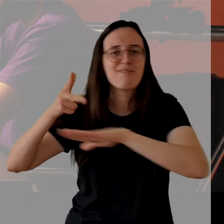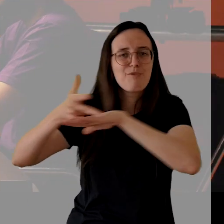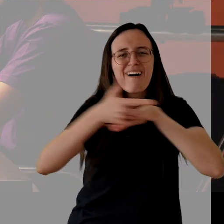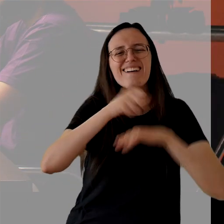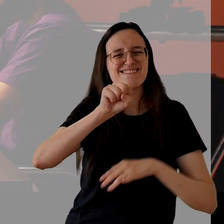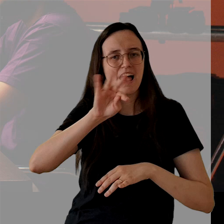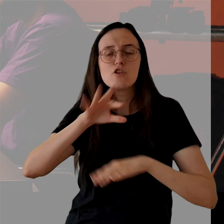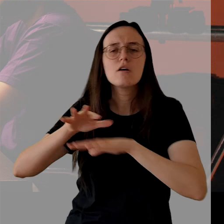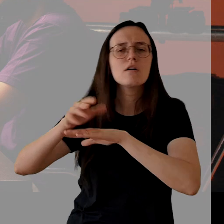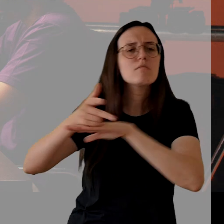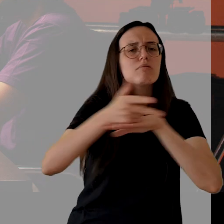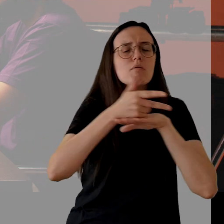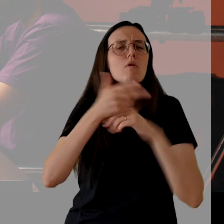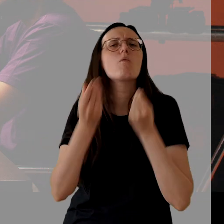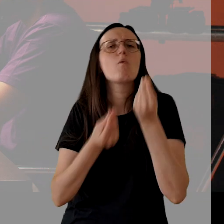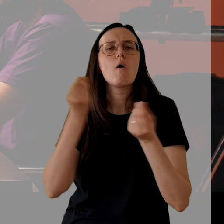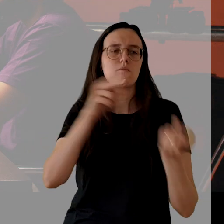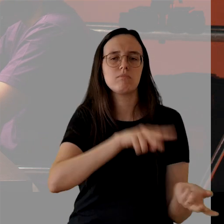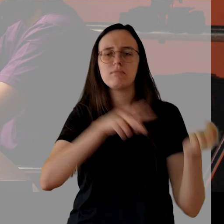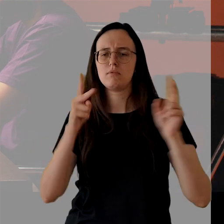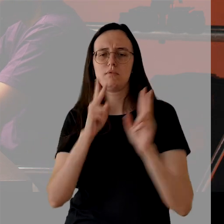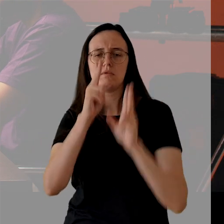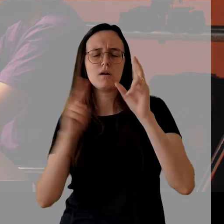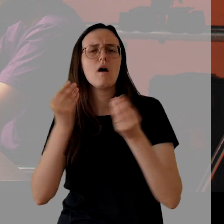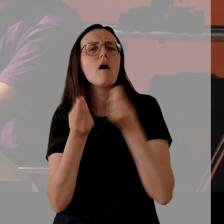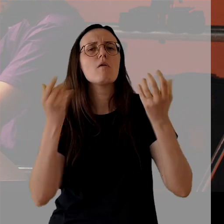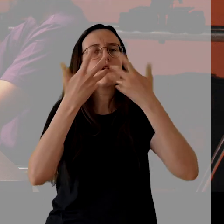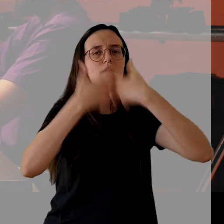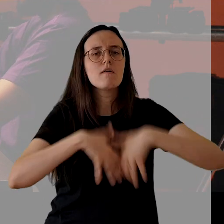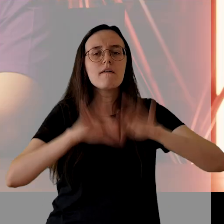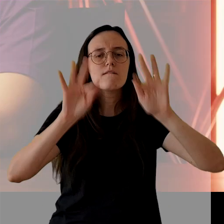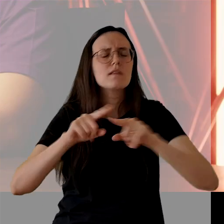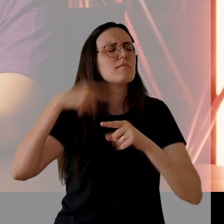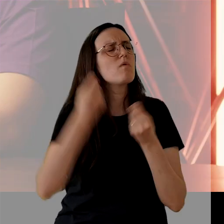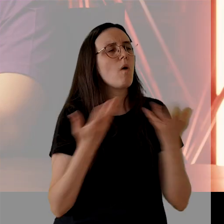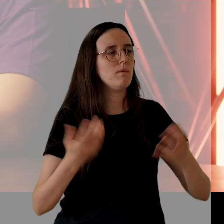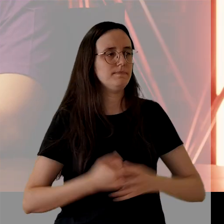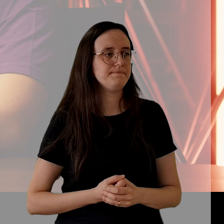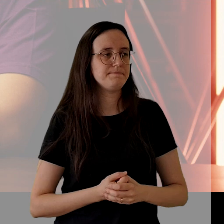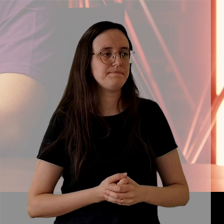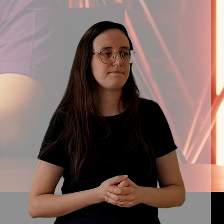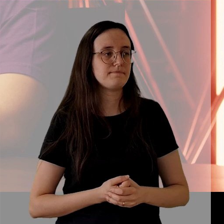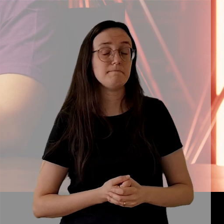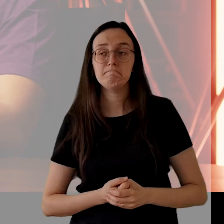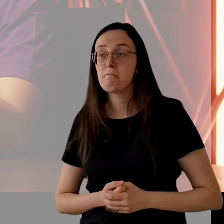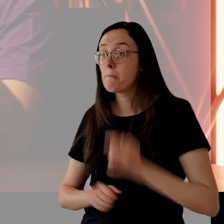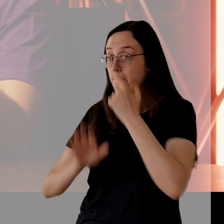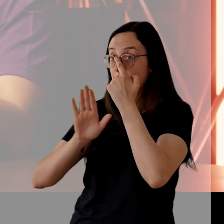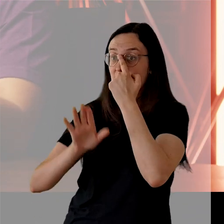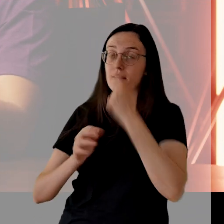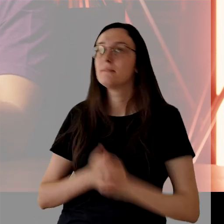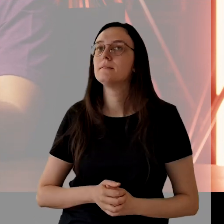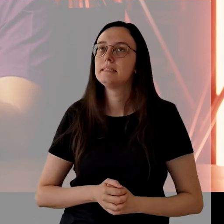isso passa para a parte de edição e para finalização depois. Então,